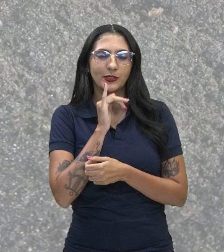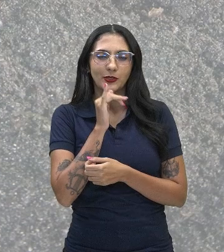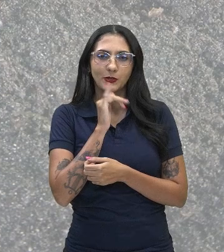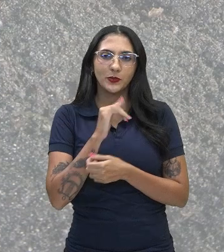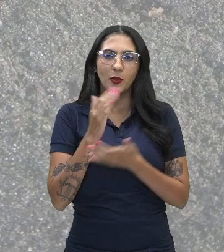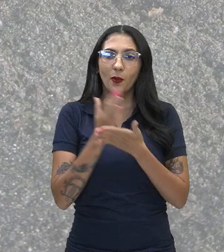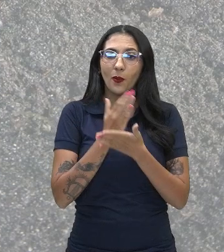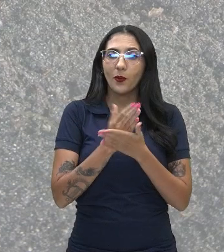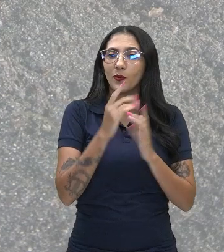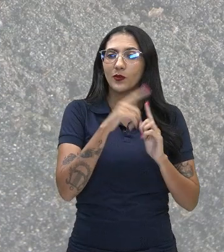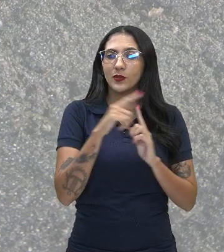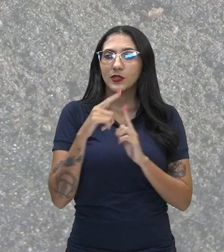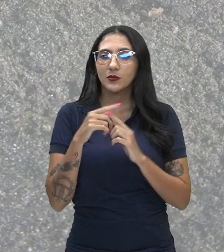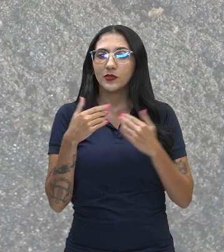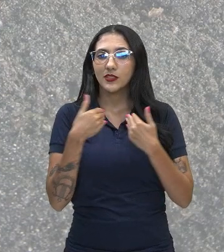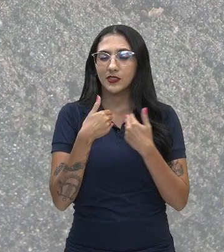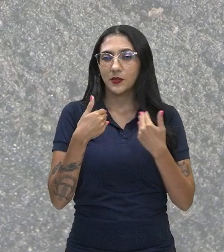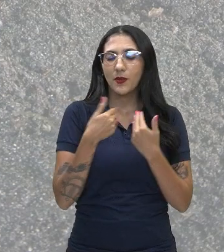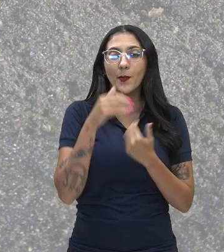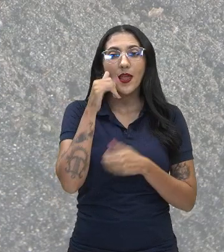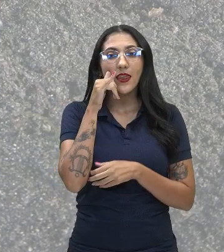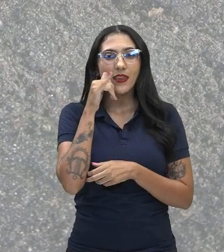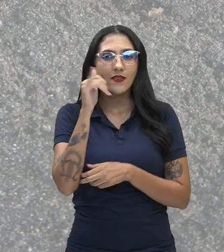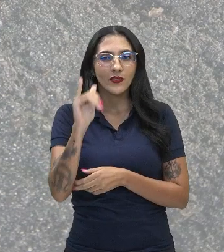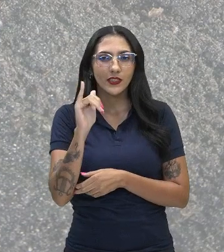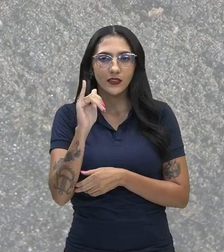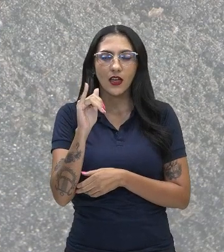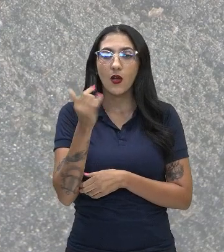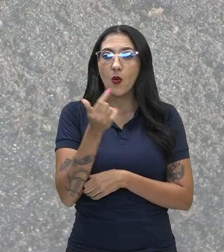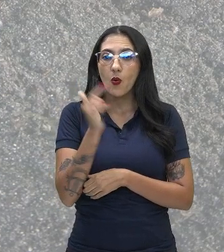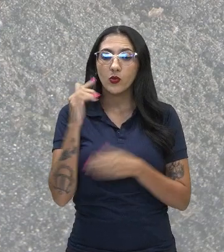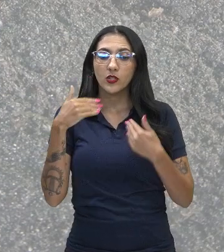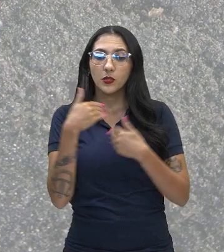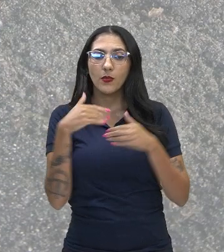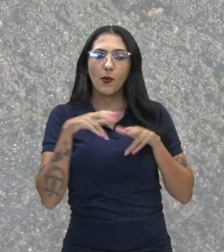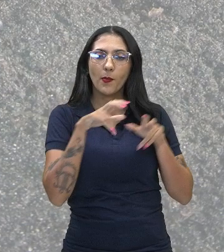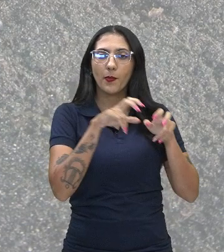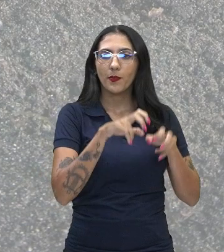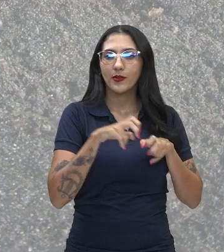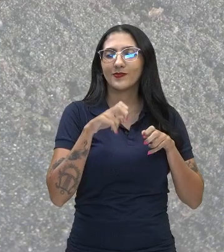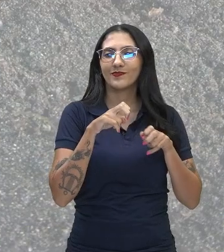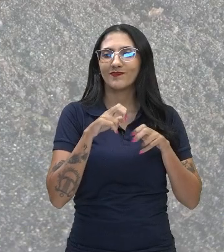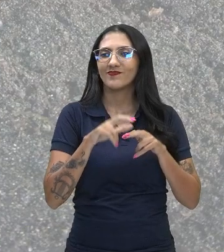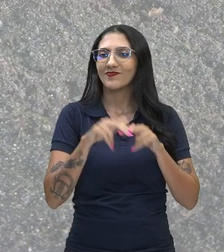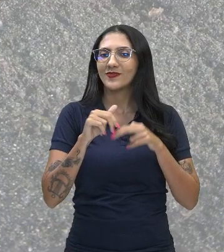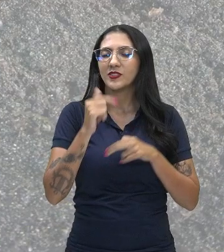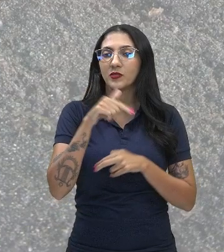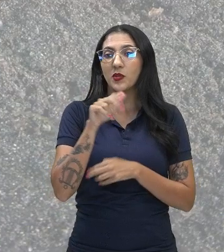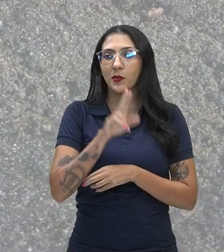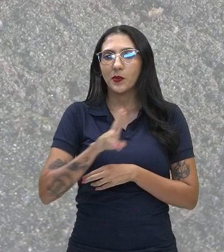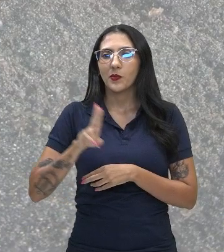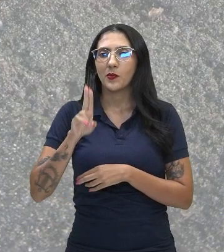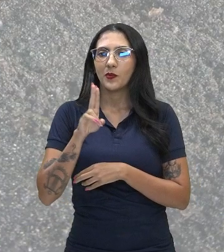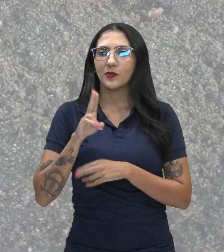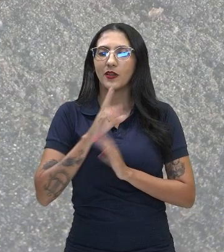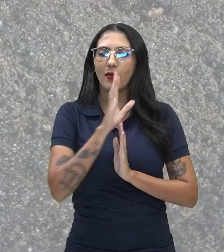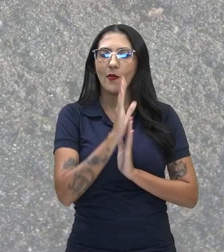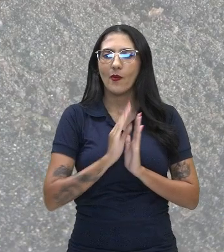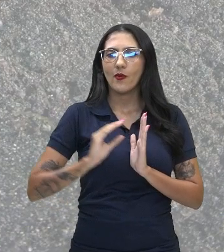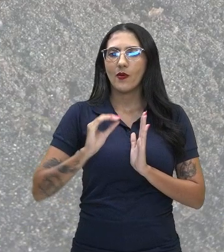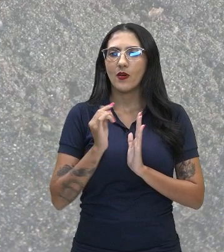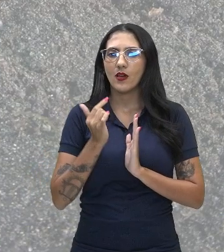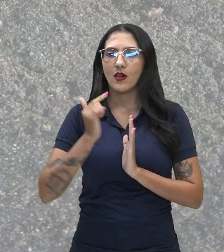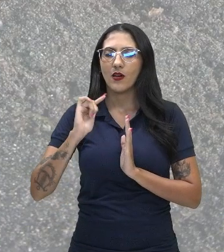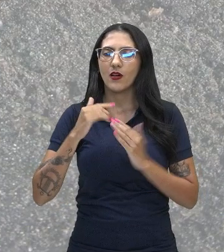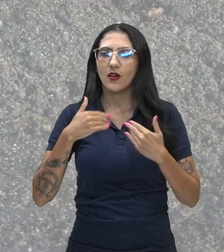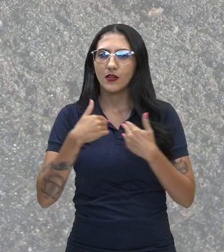to avoid predators. Então, ele acaba imitando alguns animais marinhos, né,